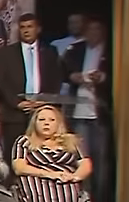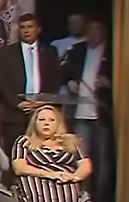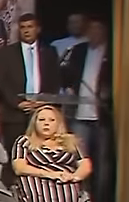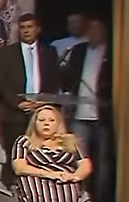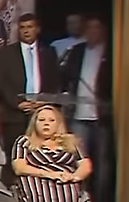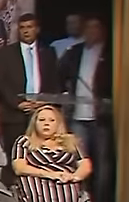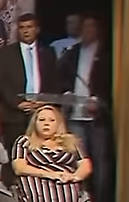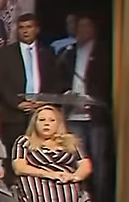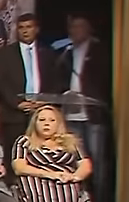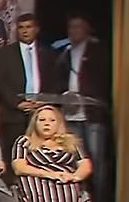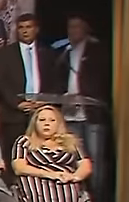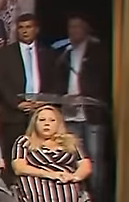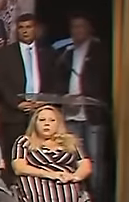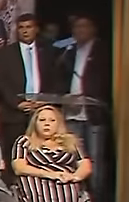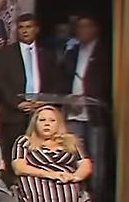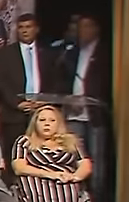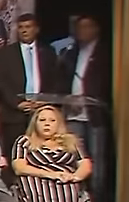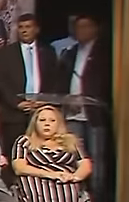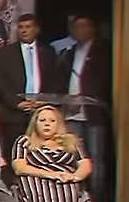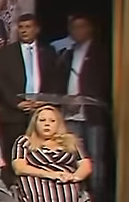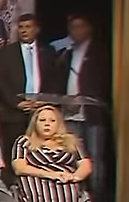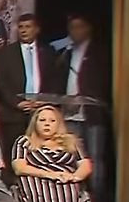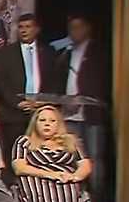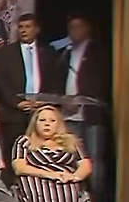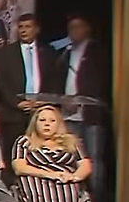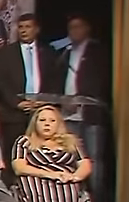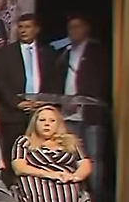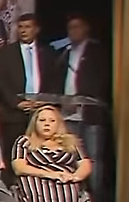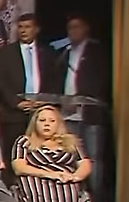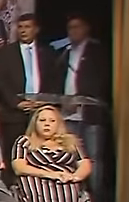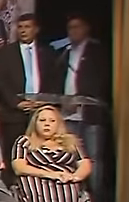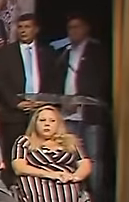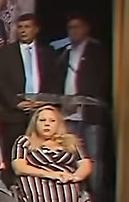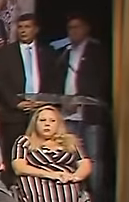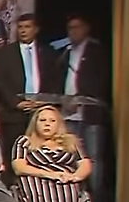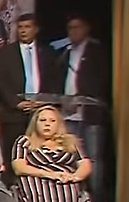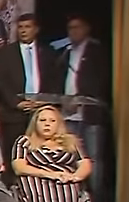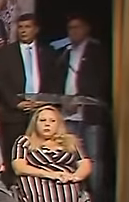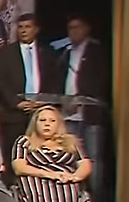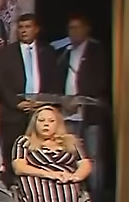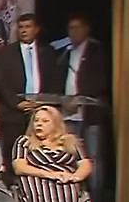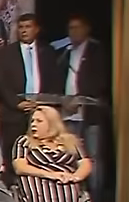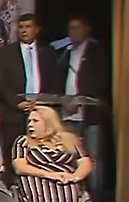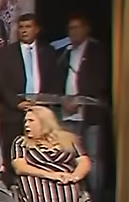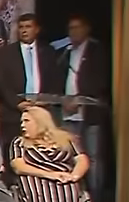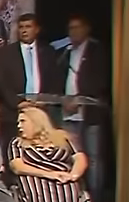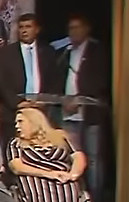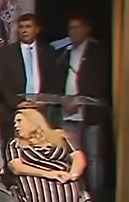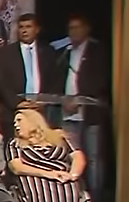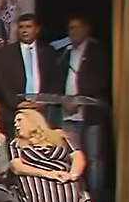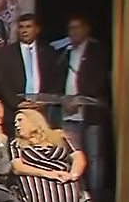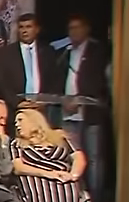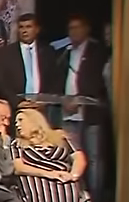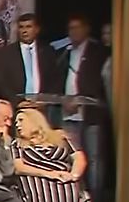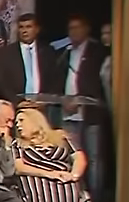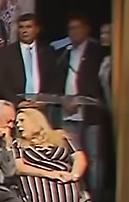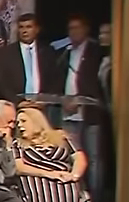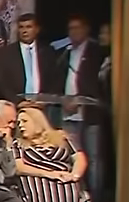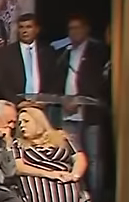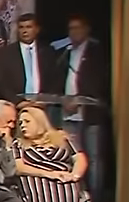Renan filho que vem lutando muito e trabalhando muito ao longo desses do anos não